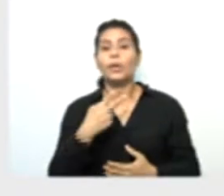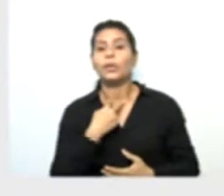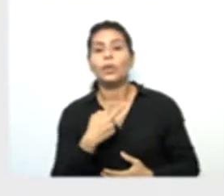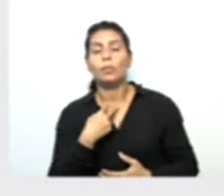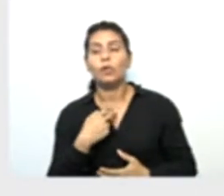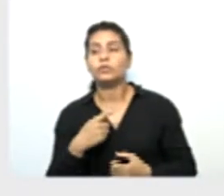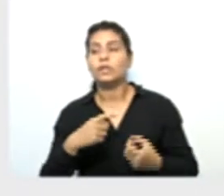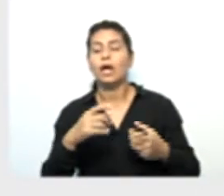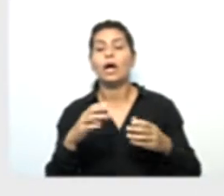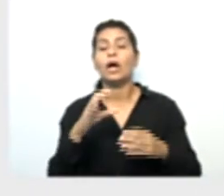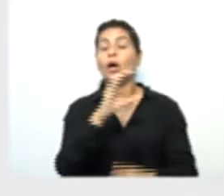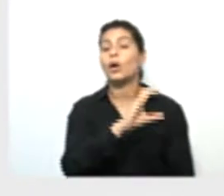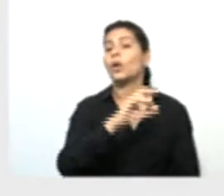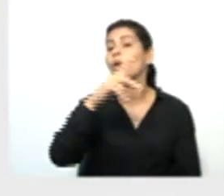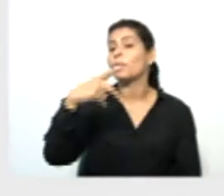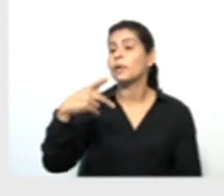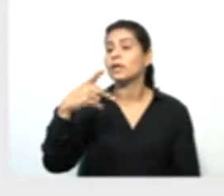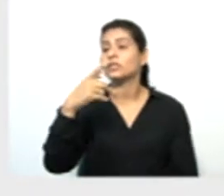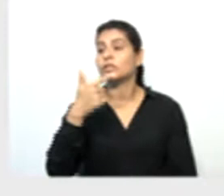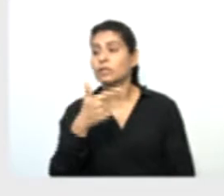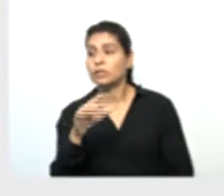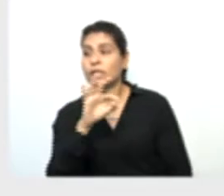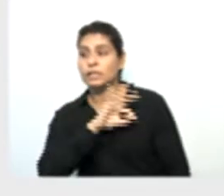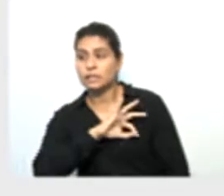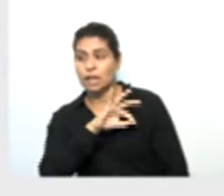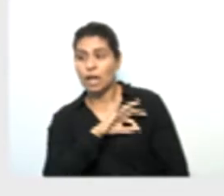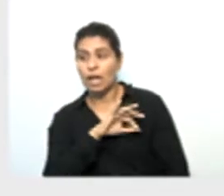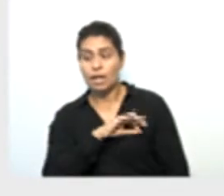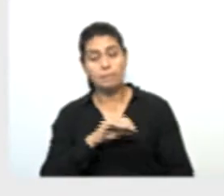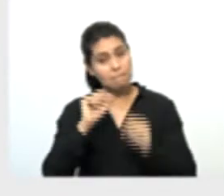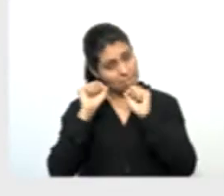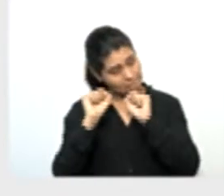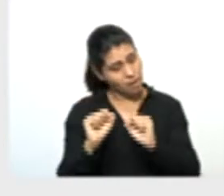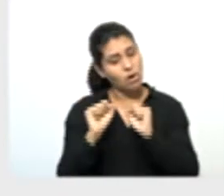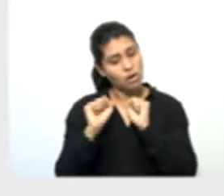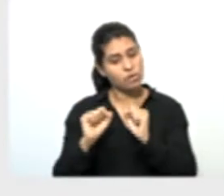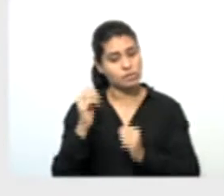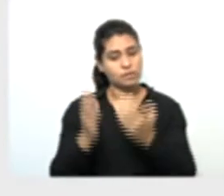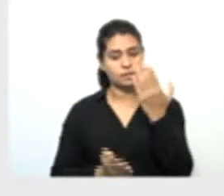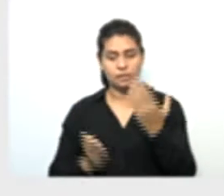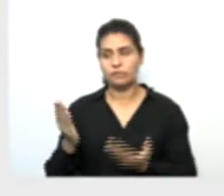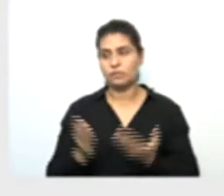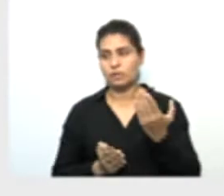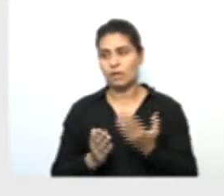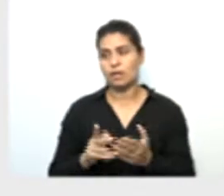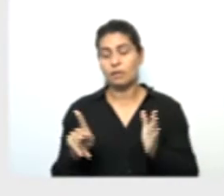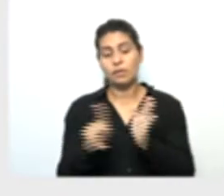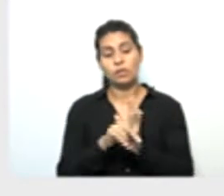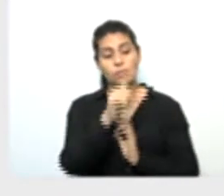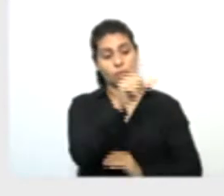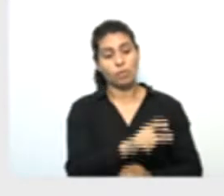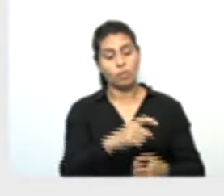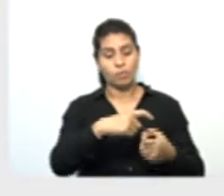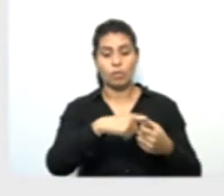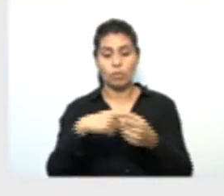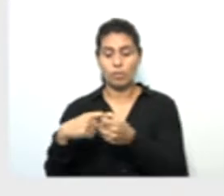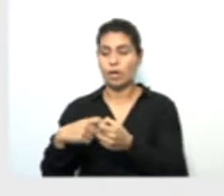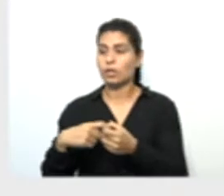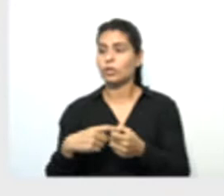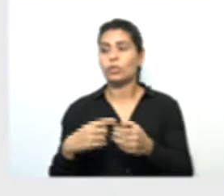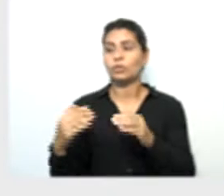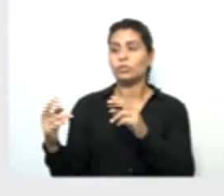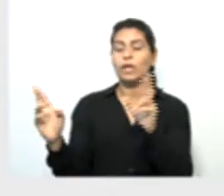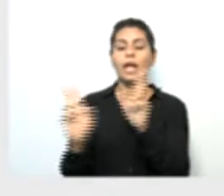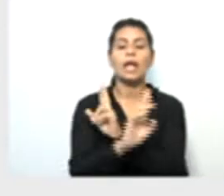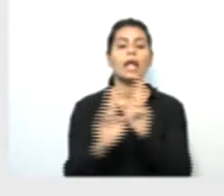estar na cooperativa recebendo salário, não que não possa ter empregados, né? A cooperativa pode ter empregados, mas o seu cooperado não tem uma relação